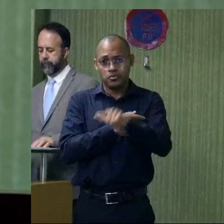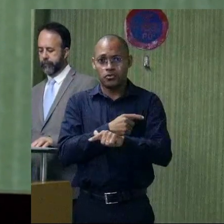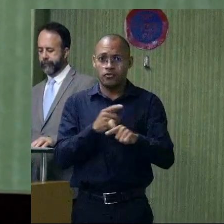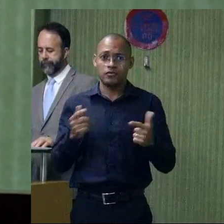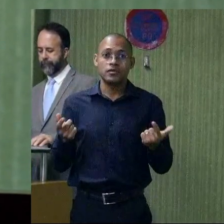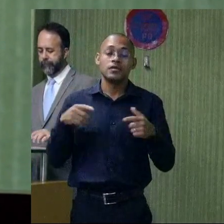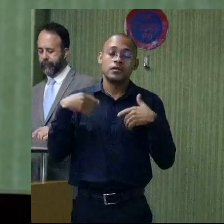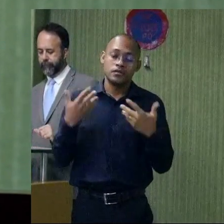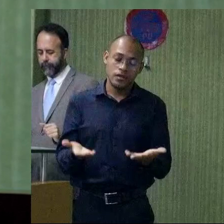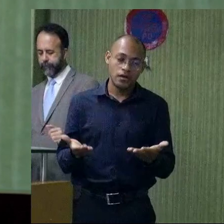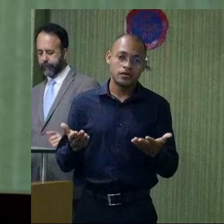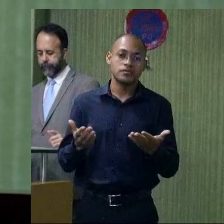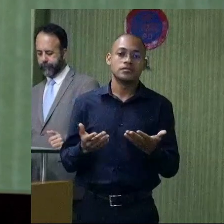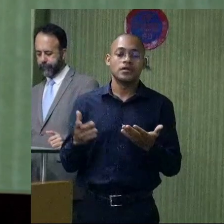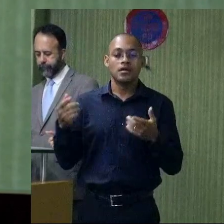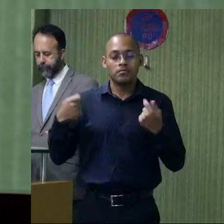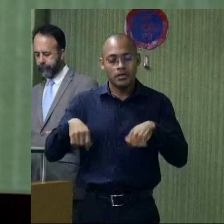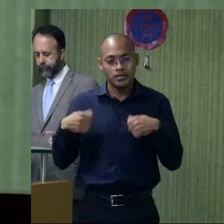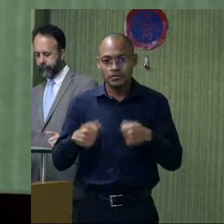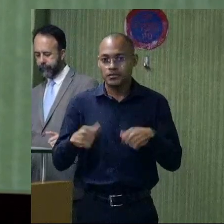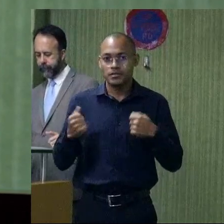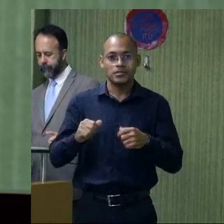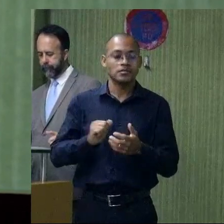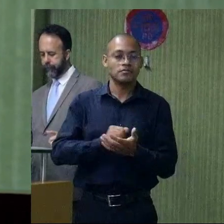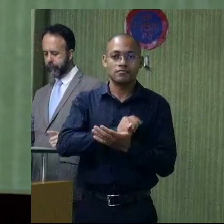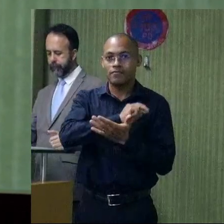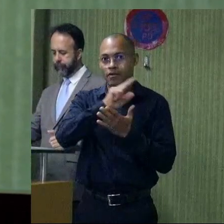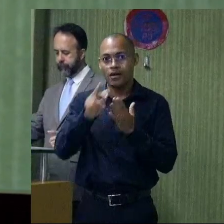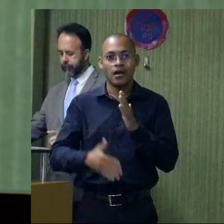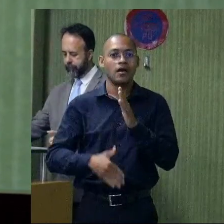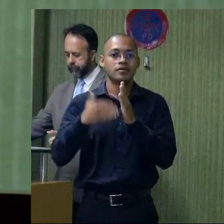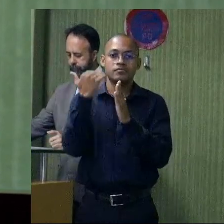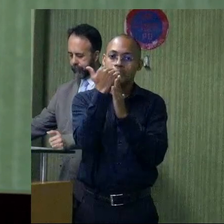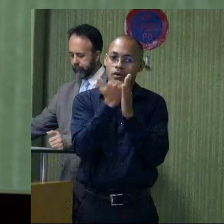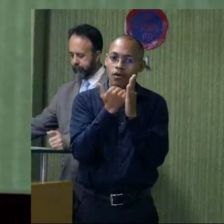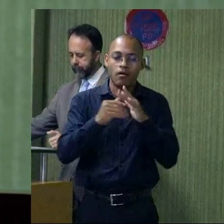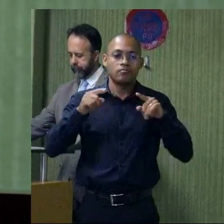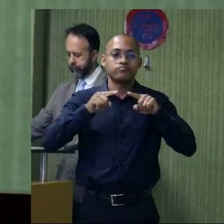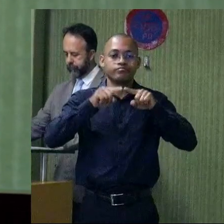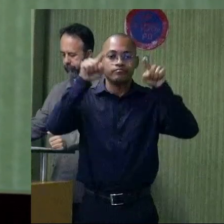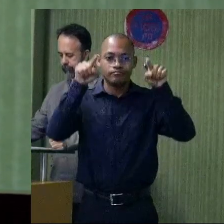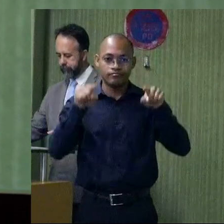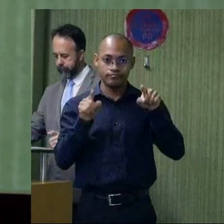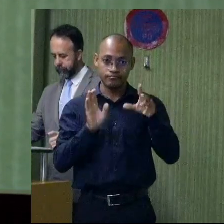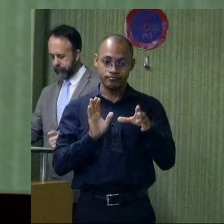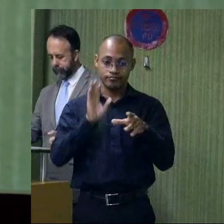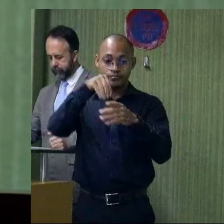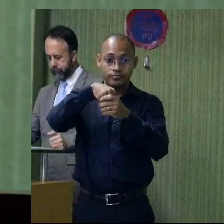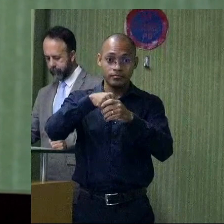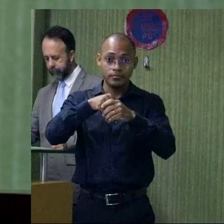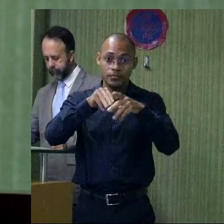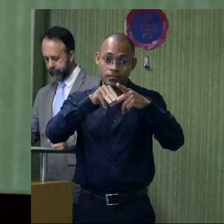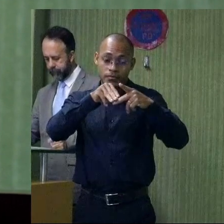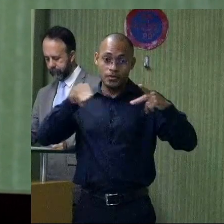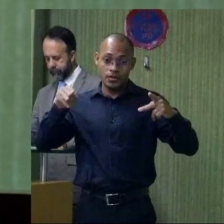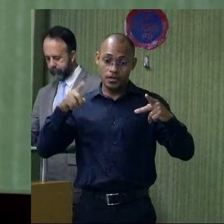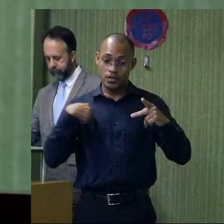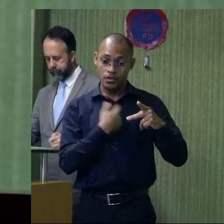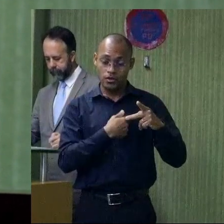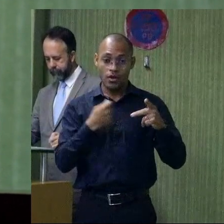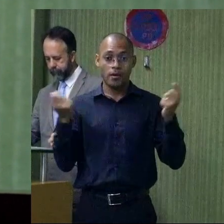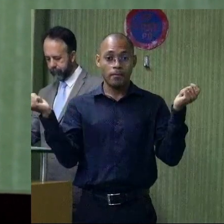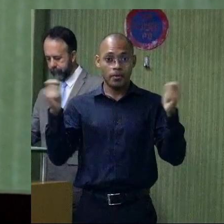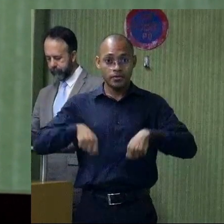então são muit e muitas ações em conjunto intersetoriais dentro do próprio ministério público né para que a gente possa Minimizar e